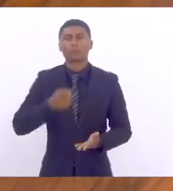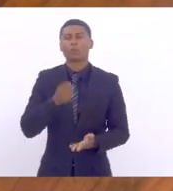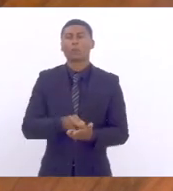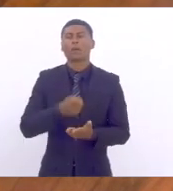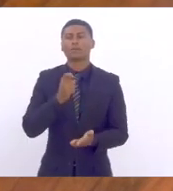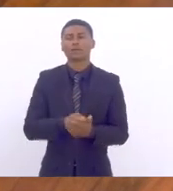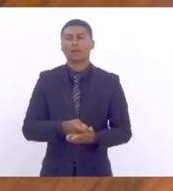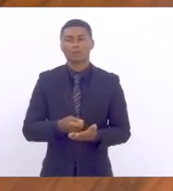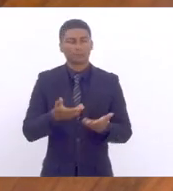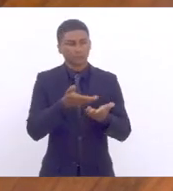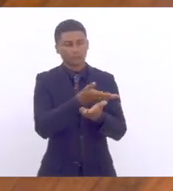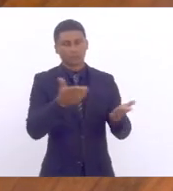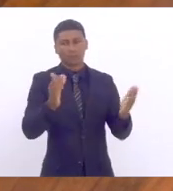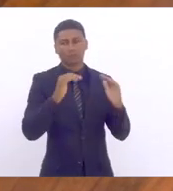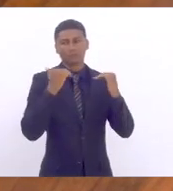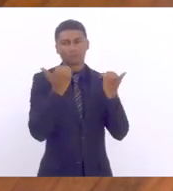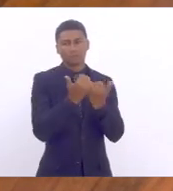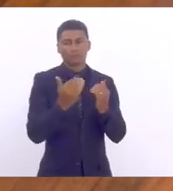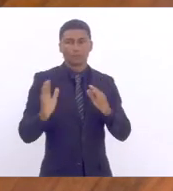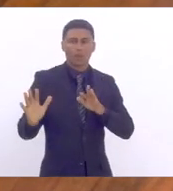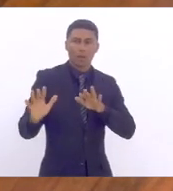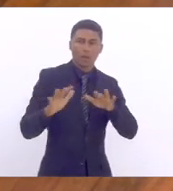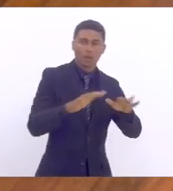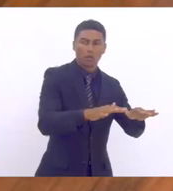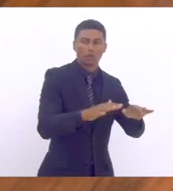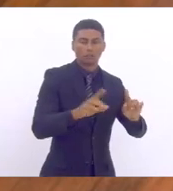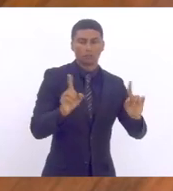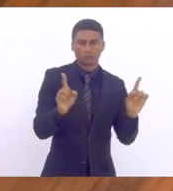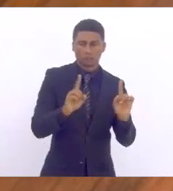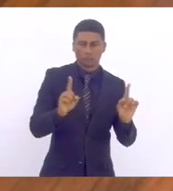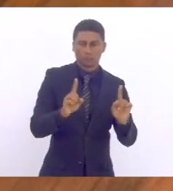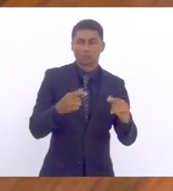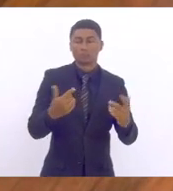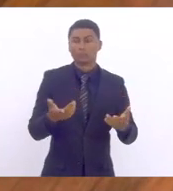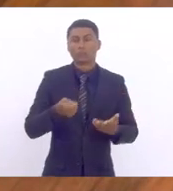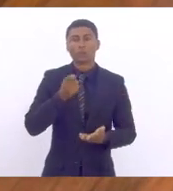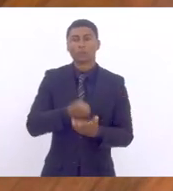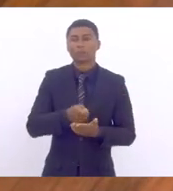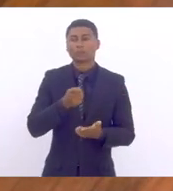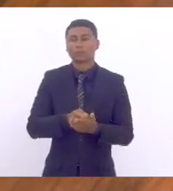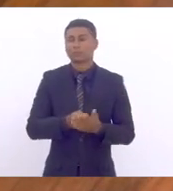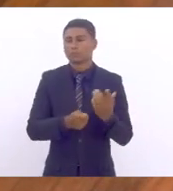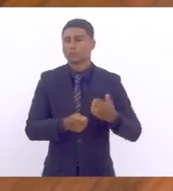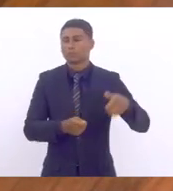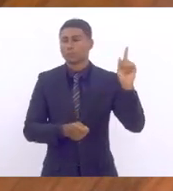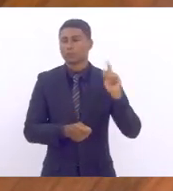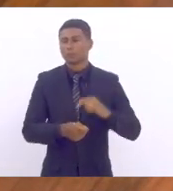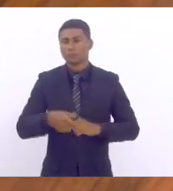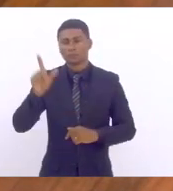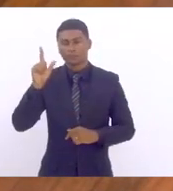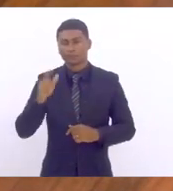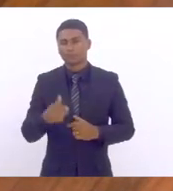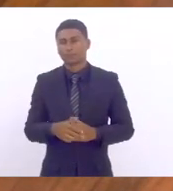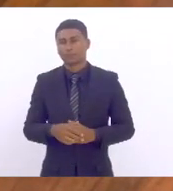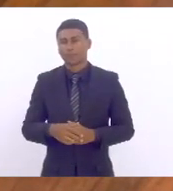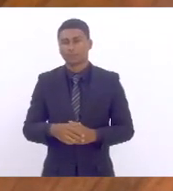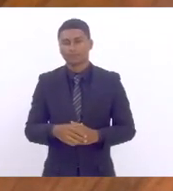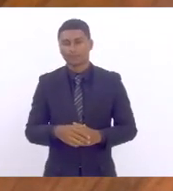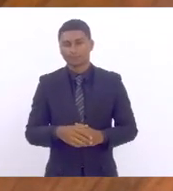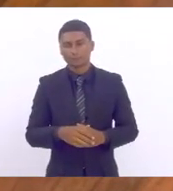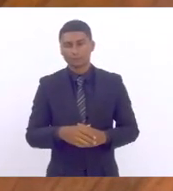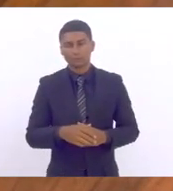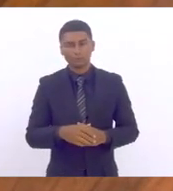comparecimento aos estádios, ela assumiria outras obrigações, todas voltadas